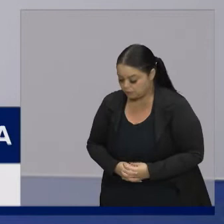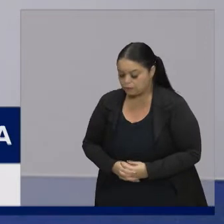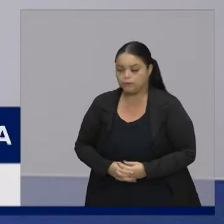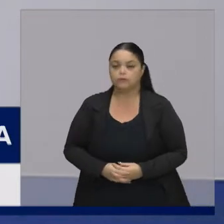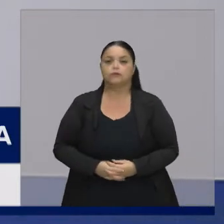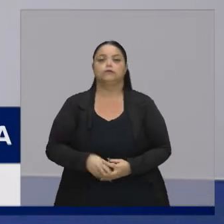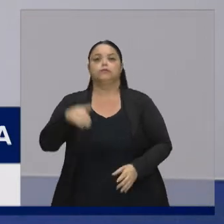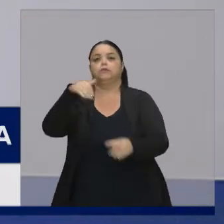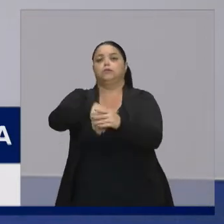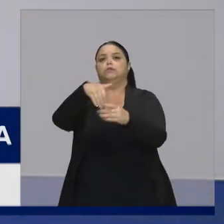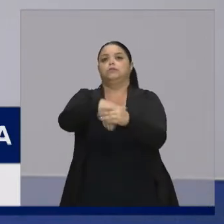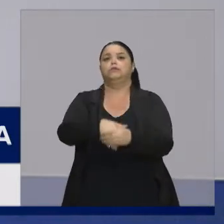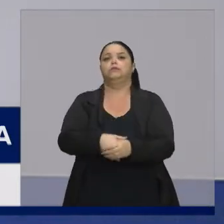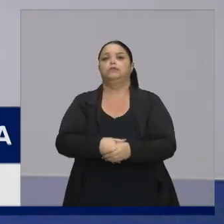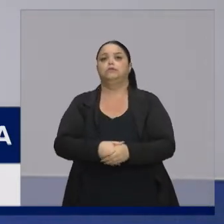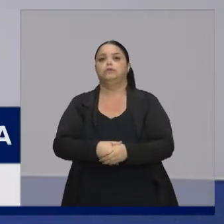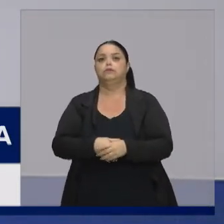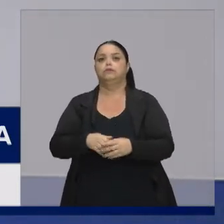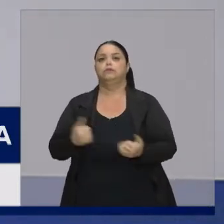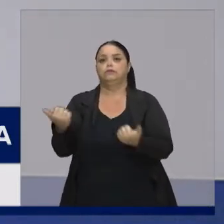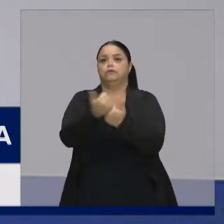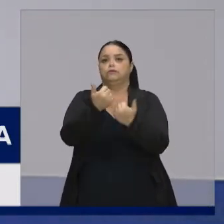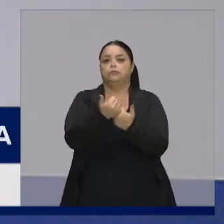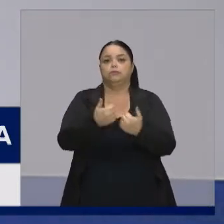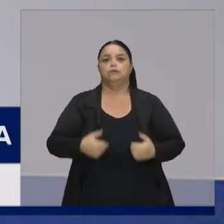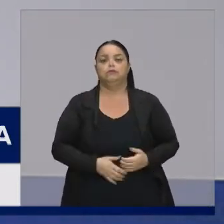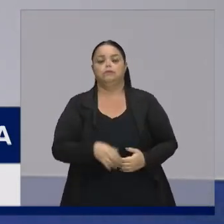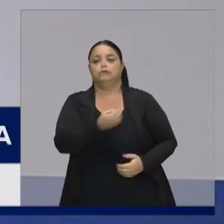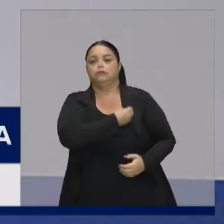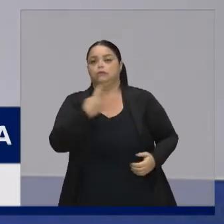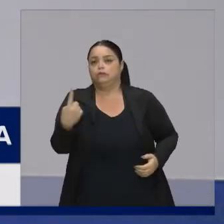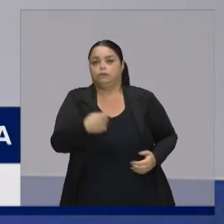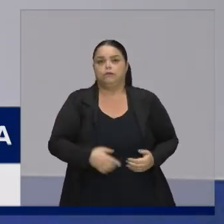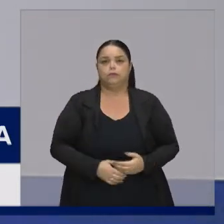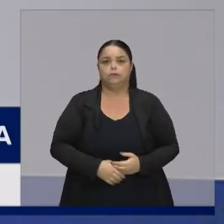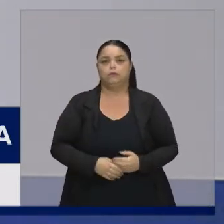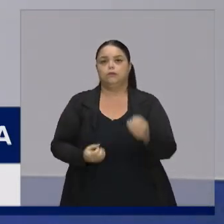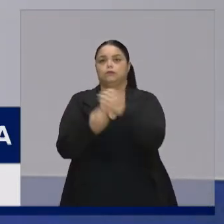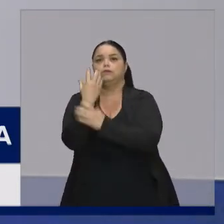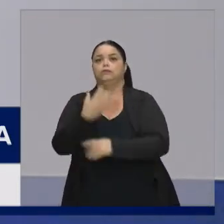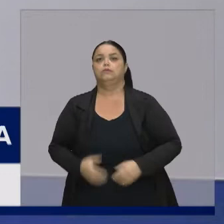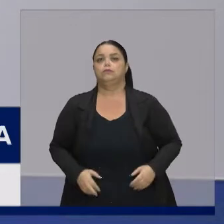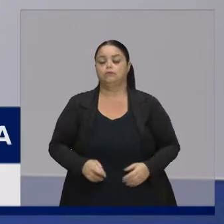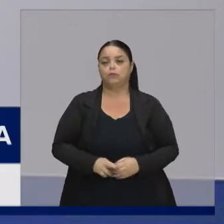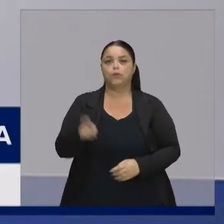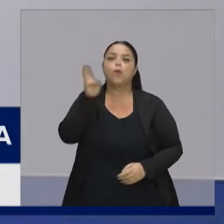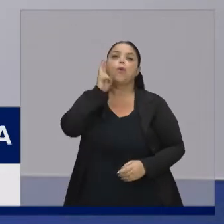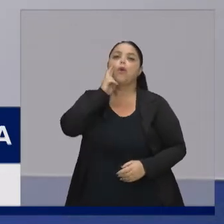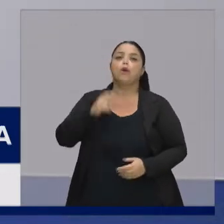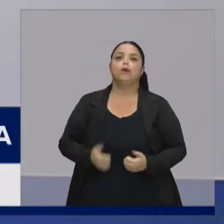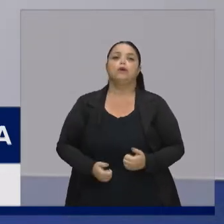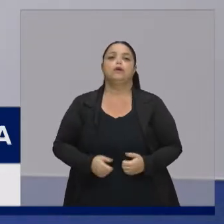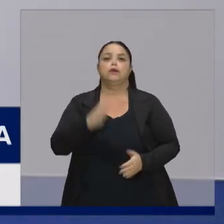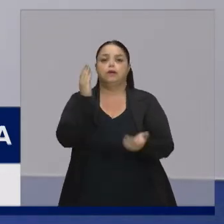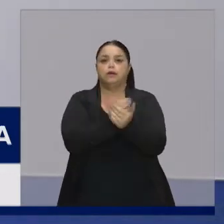Em votação, a tramitação do substitutivo número 1, de autoria do vereador Renato Santiago, ao processo